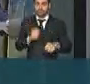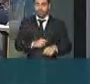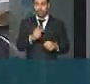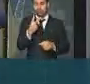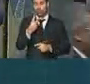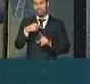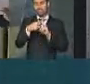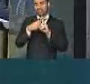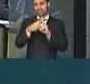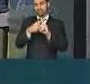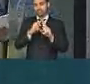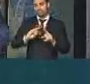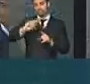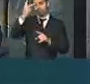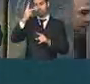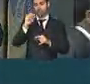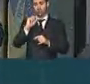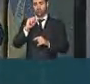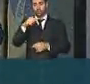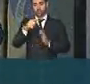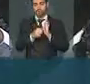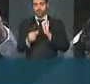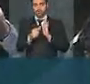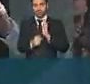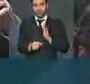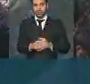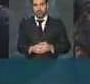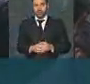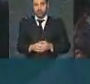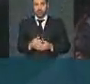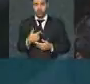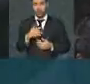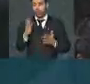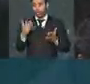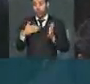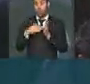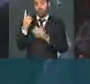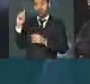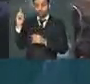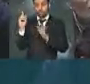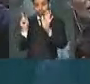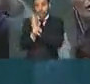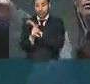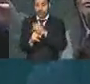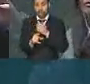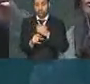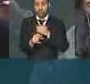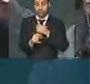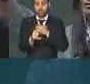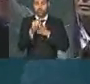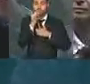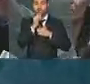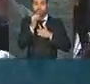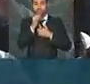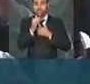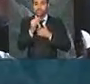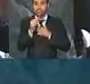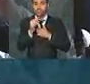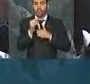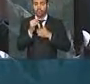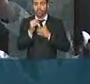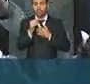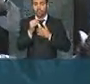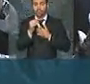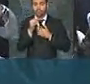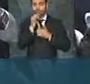destaques nessa a disposição a minha pergunta é basicamente só para encerrar presidente supondo que tenhamos por